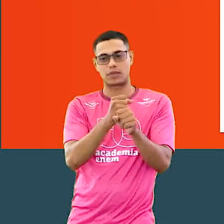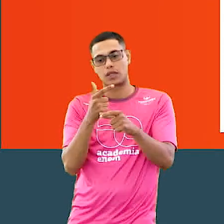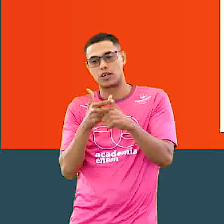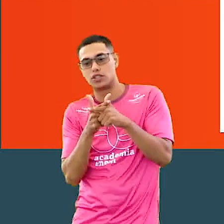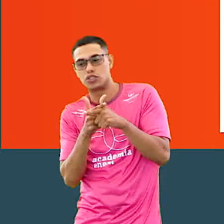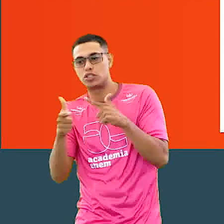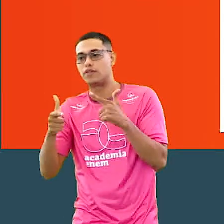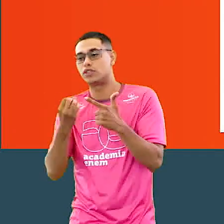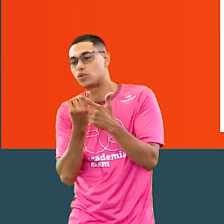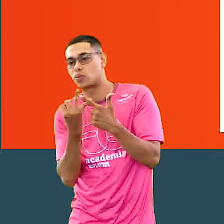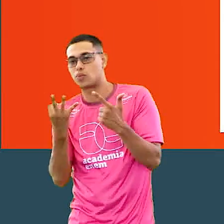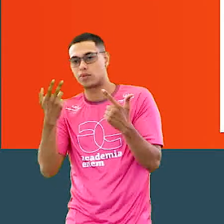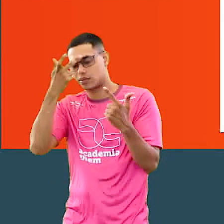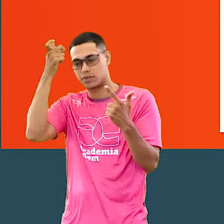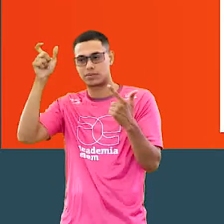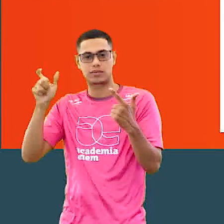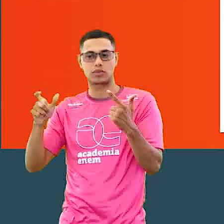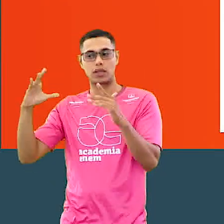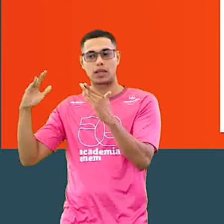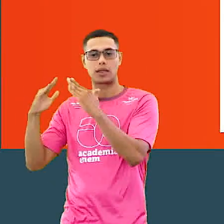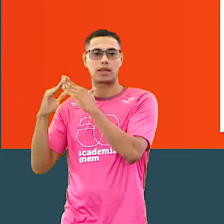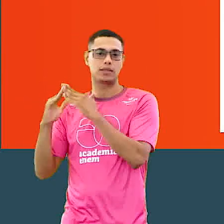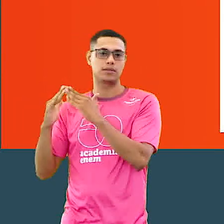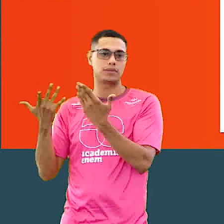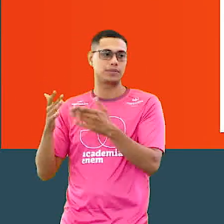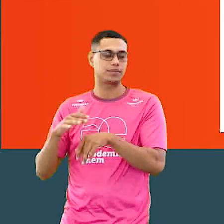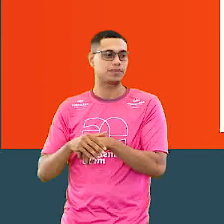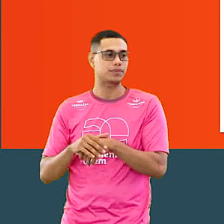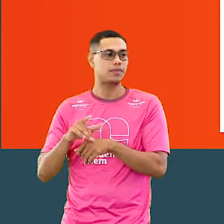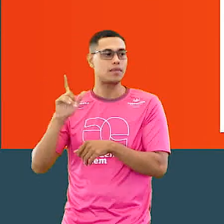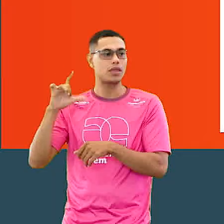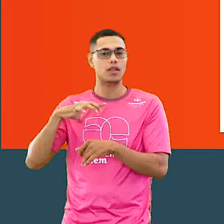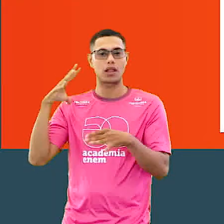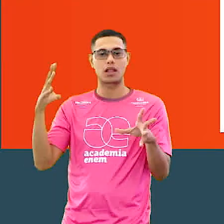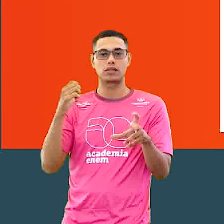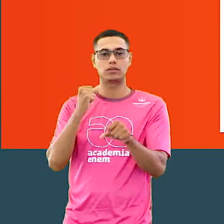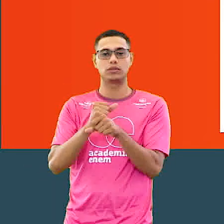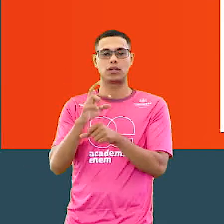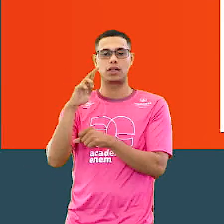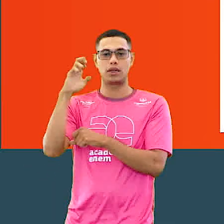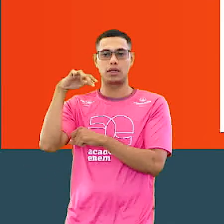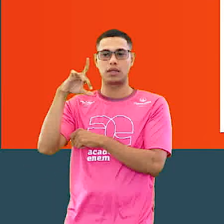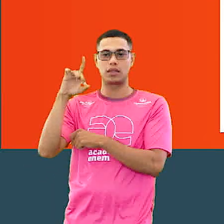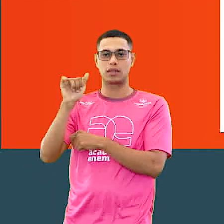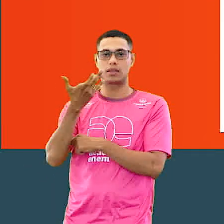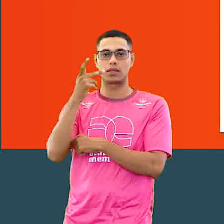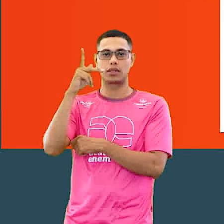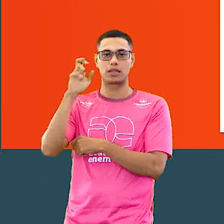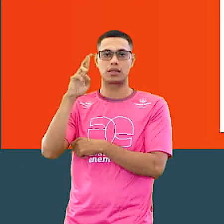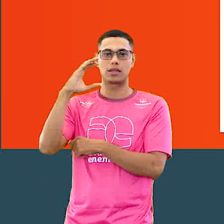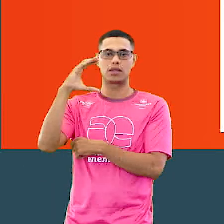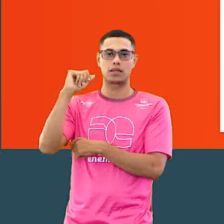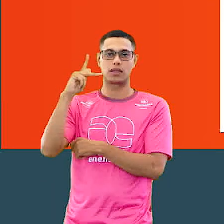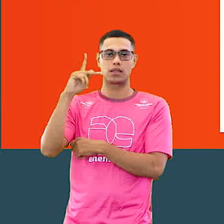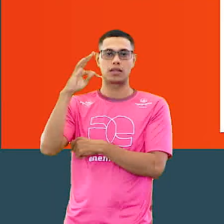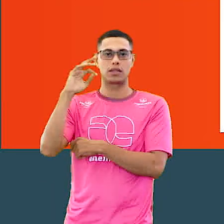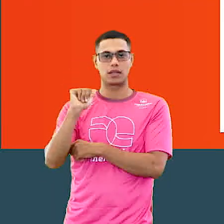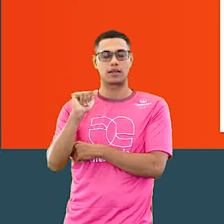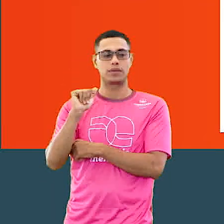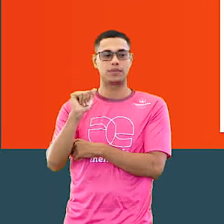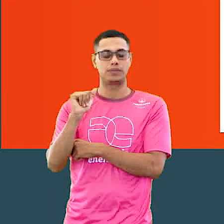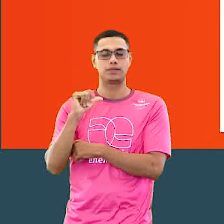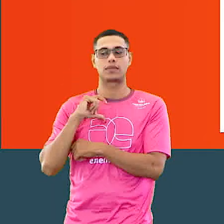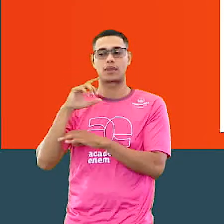divide pelo número de pessoas daquela residência. Essa é a renda per capita. Tá? Muito bem, depois que